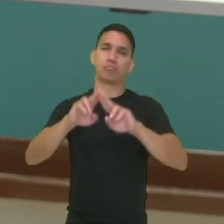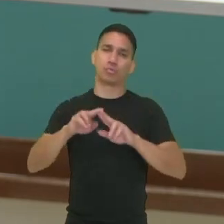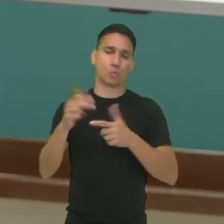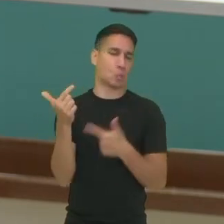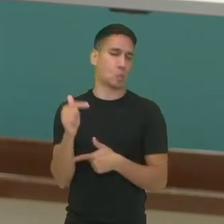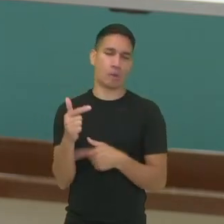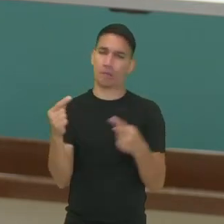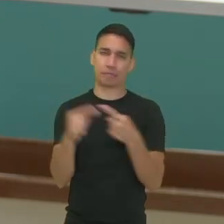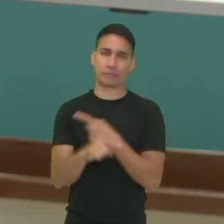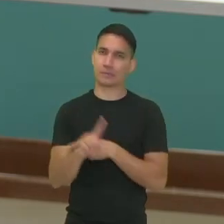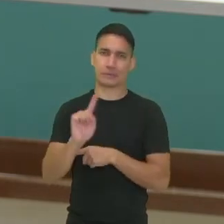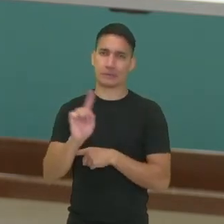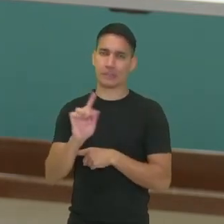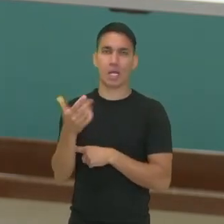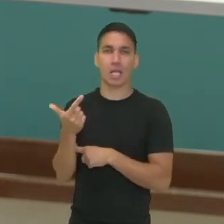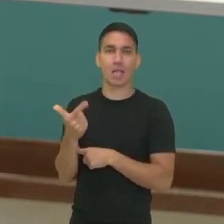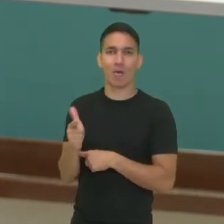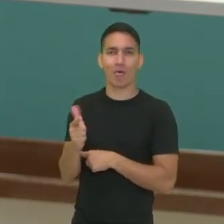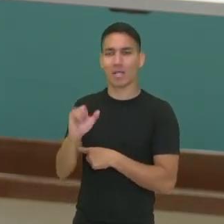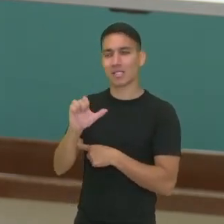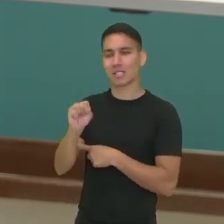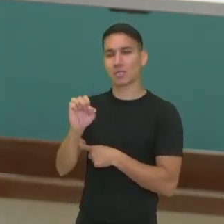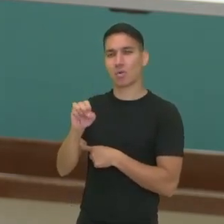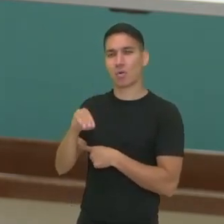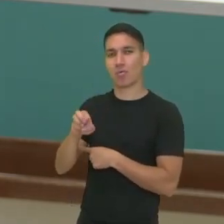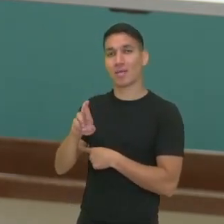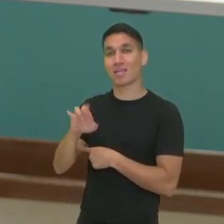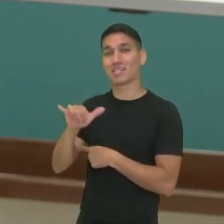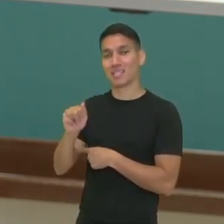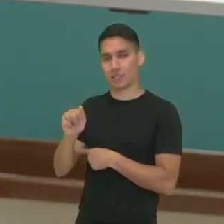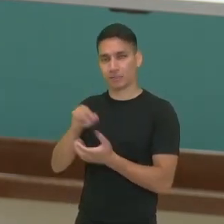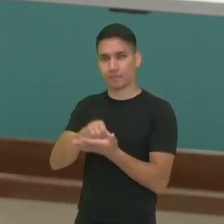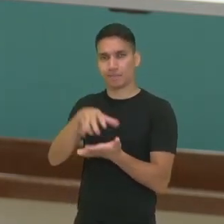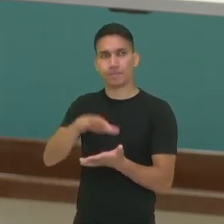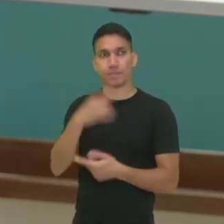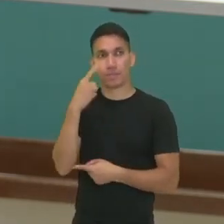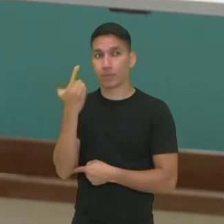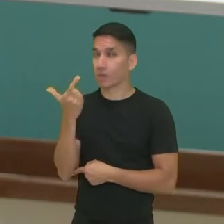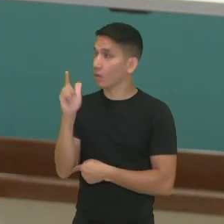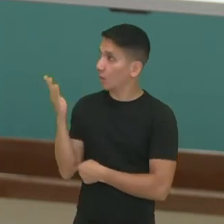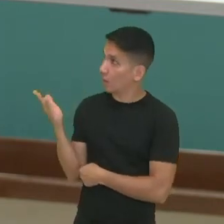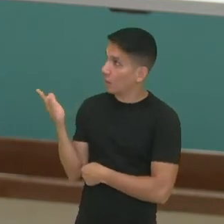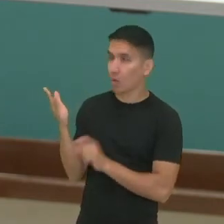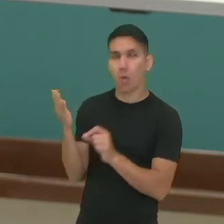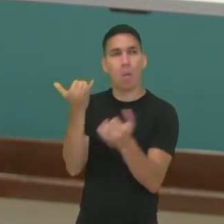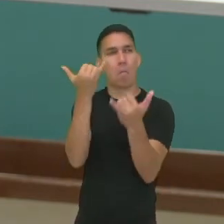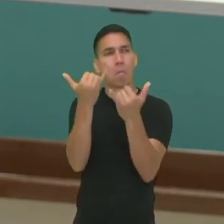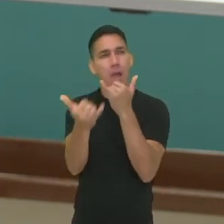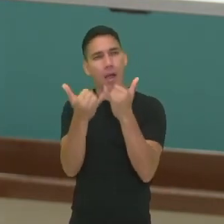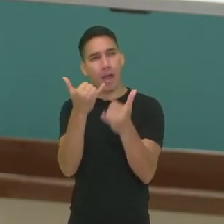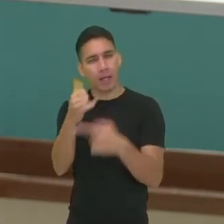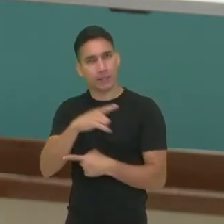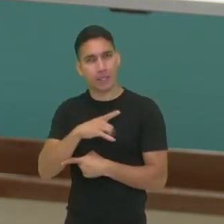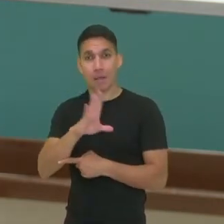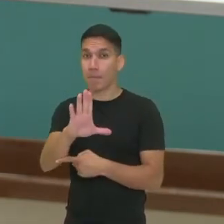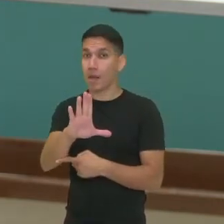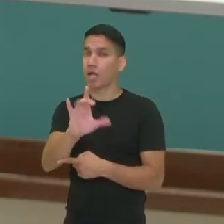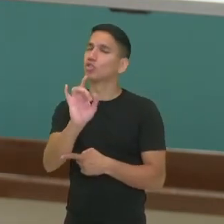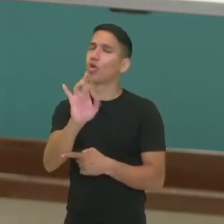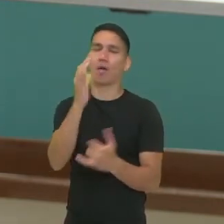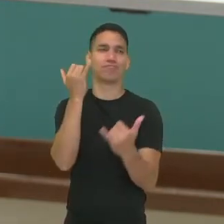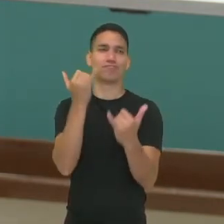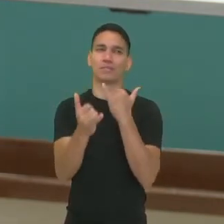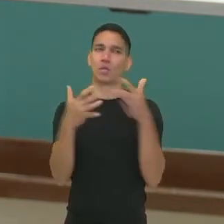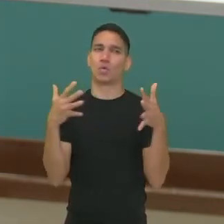Nesse propeno aqui não há isomeria geométrica. Aqui, professor, aqui parece que tem, mas só